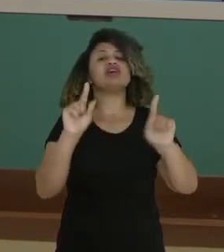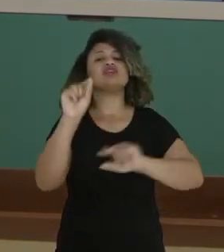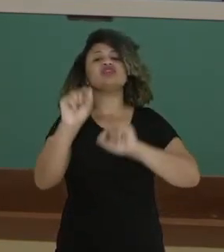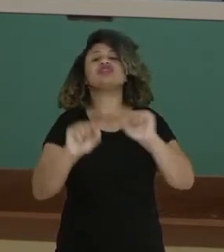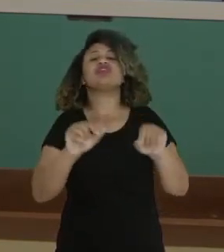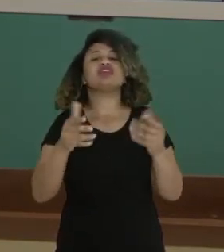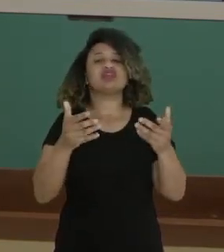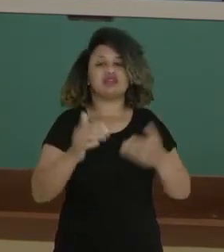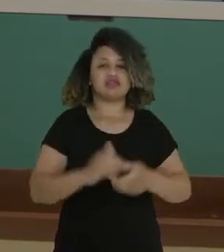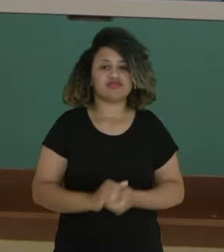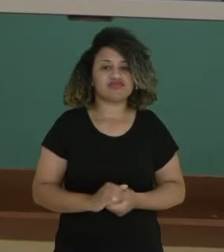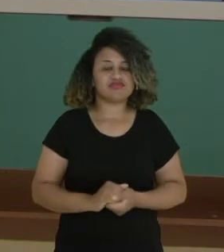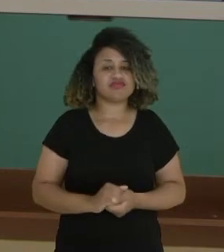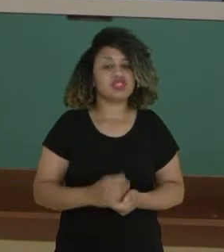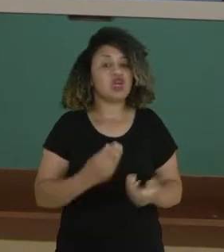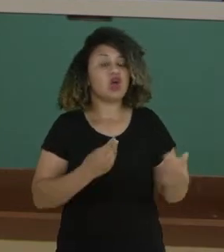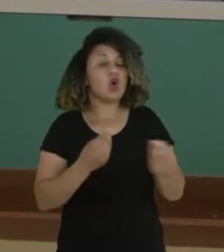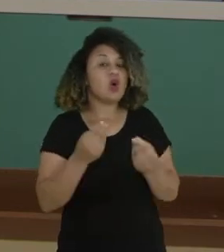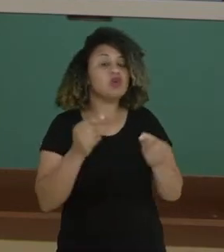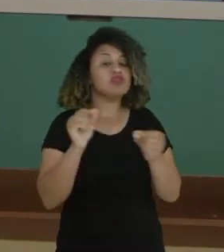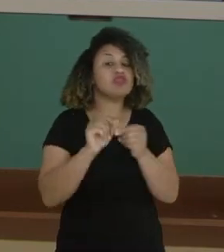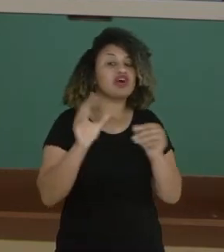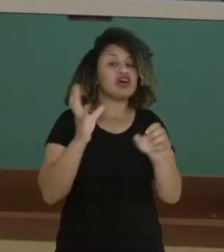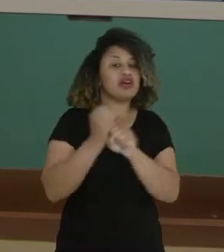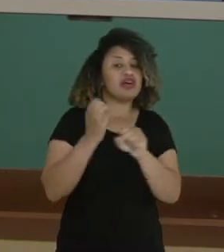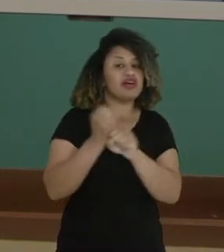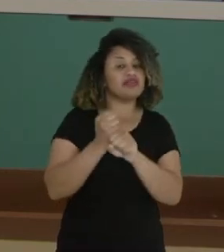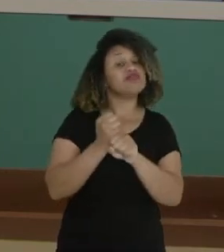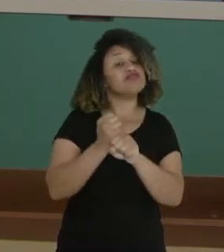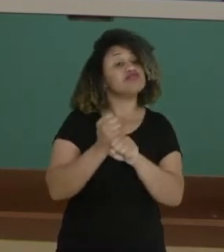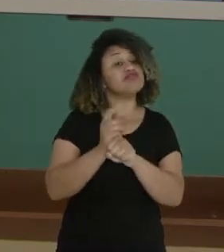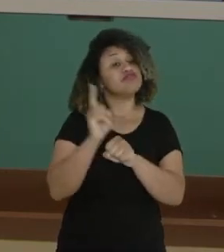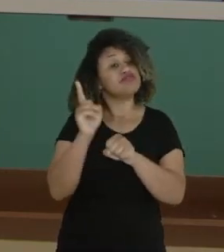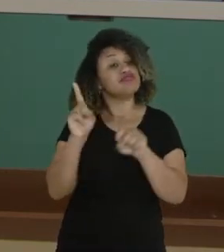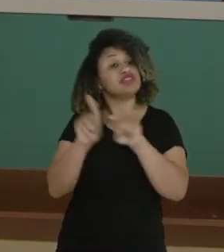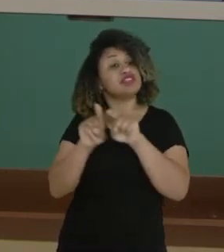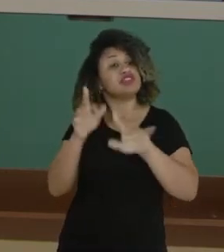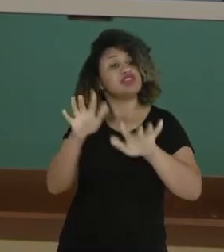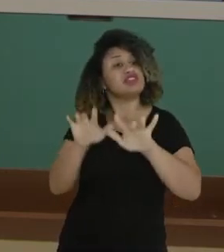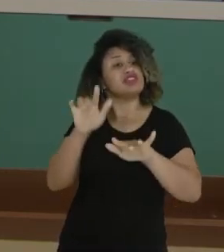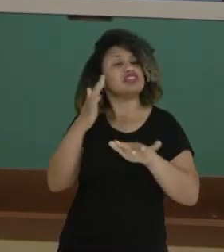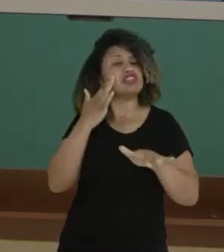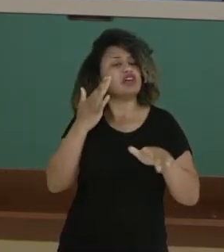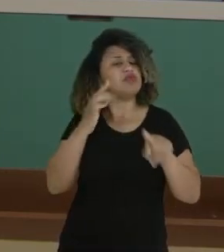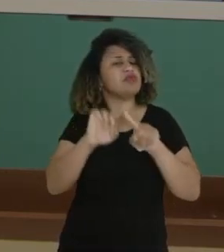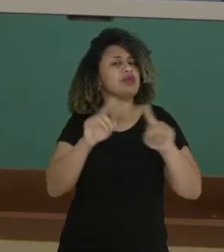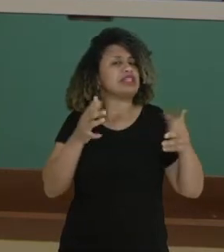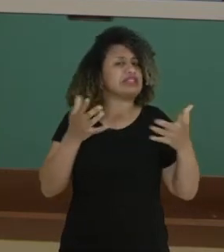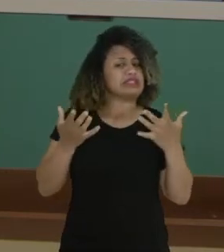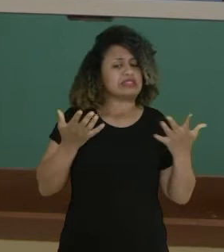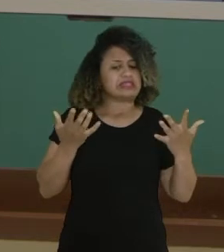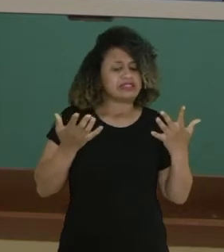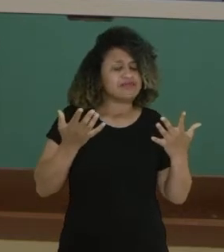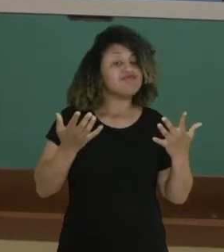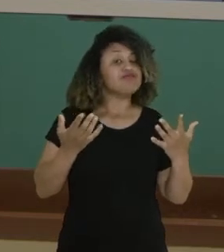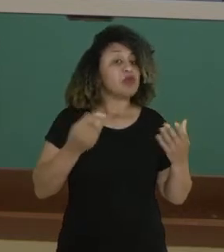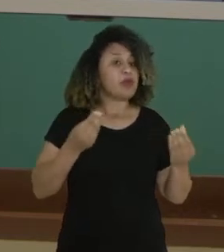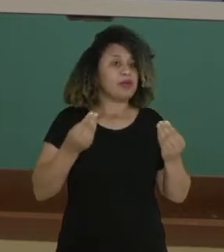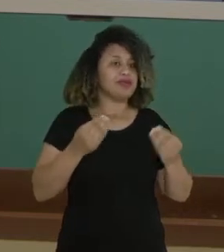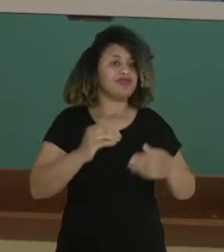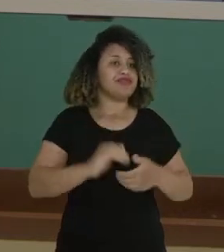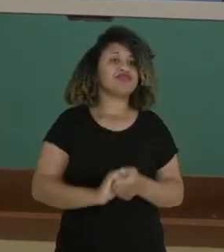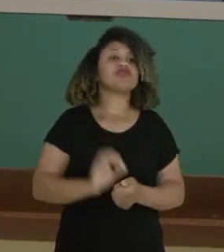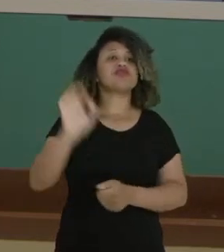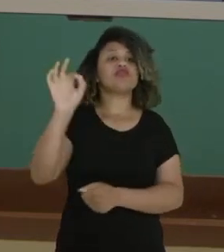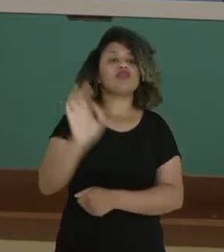porcentagem? Como que se calcula? Essa aqui, de repente, você sabe, né? Mas é a primeira, o que é? Peguei, né? Então vamos lá. Porcentagem é